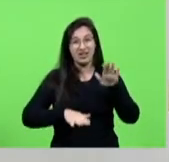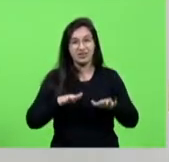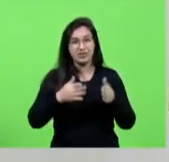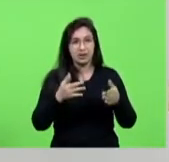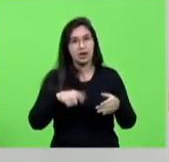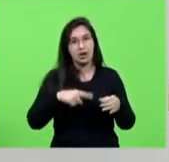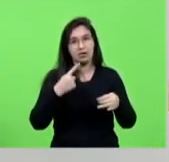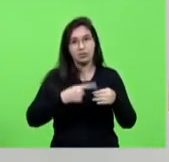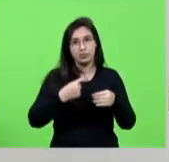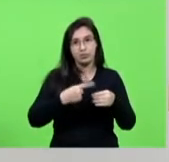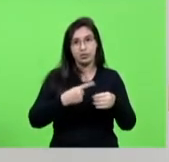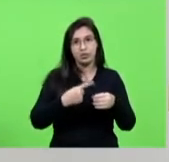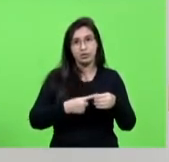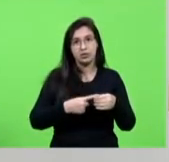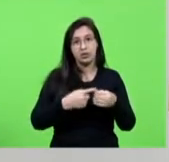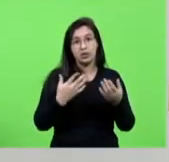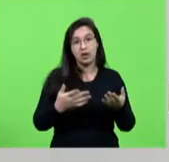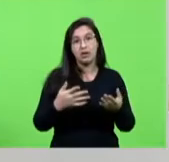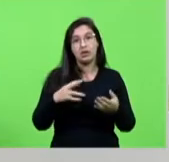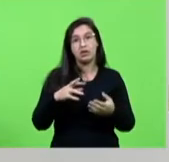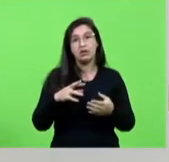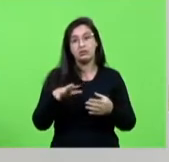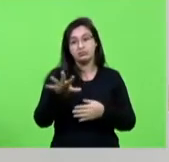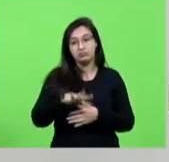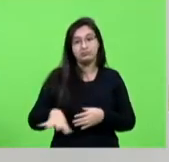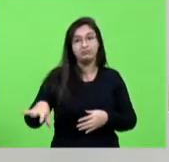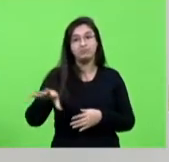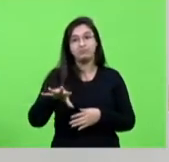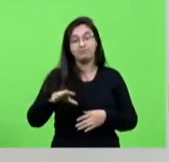municipal, de hospital regional.